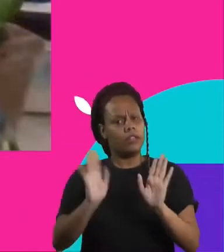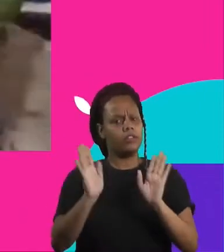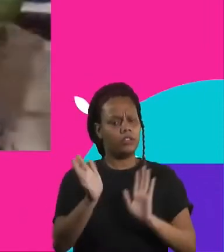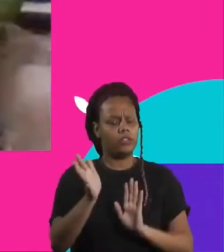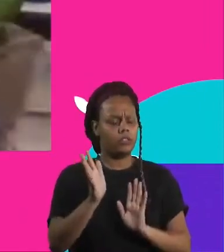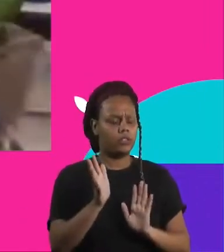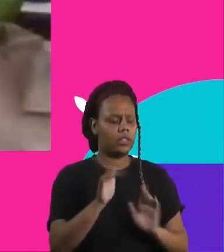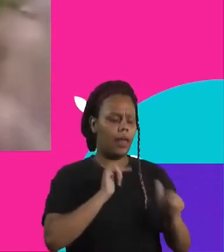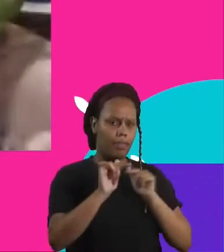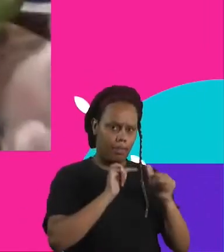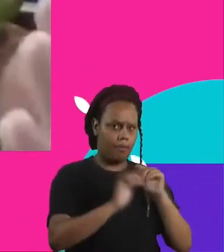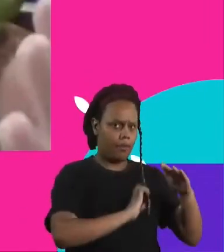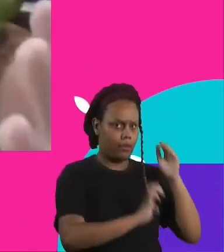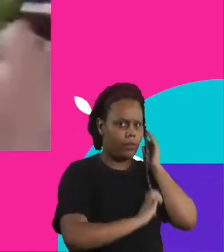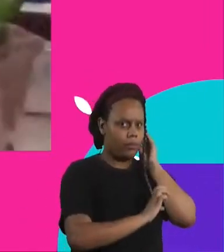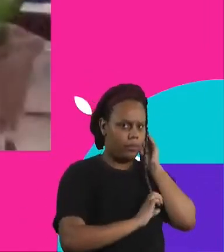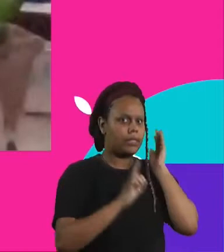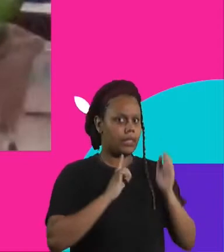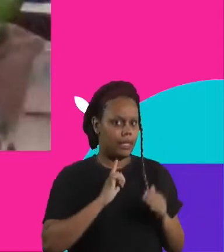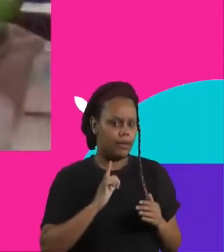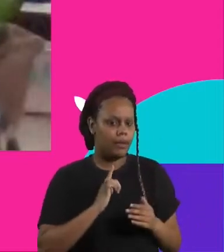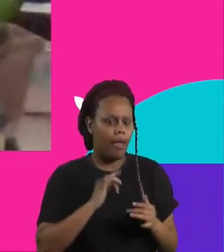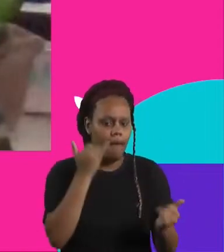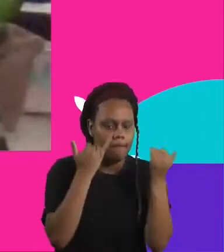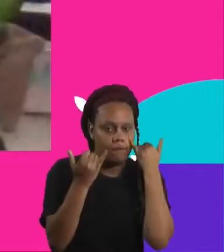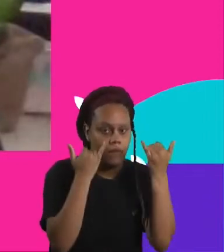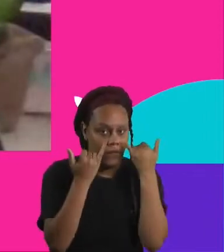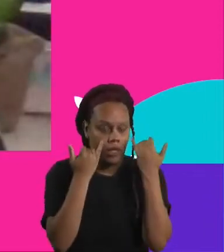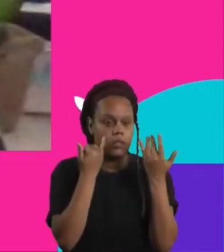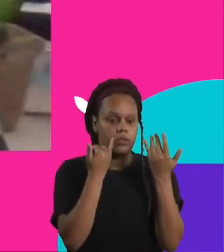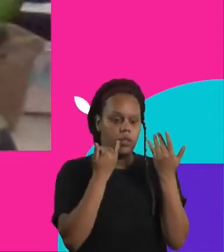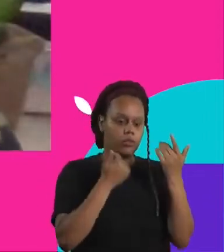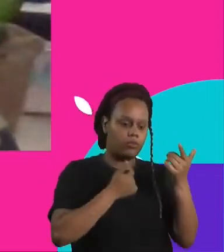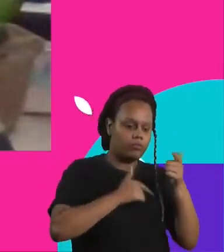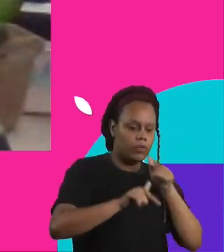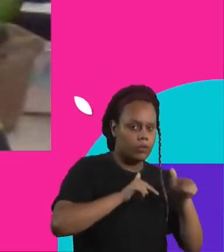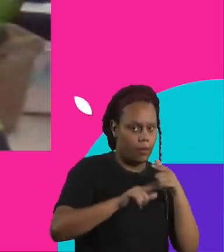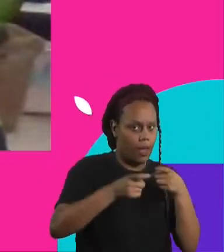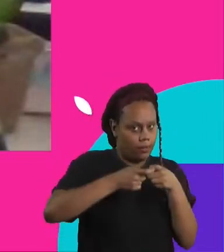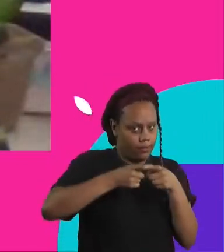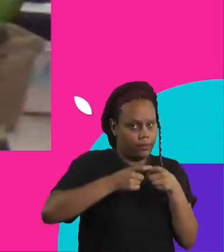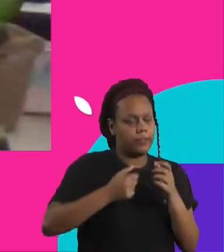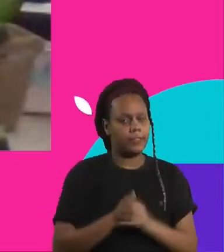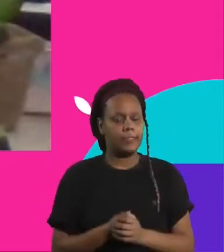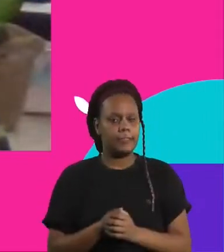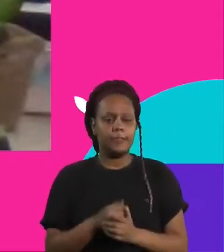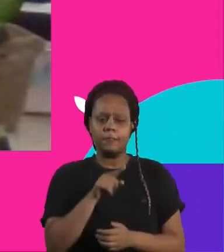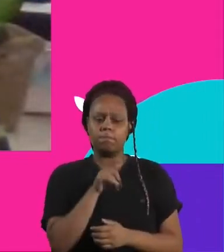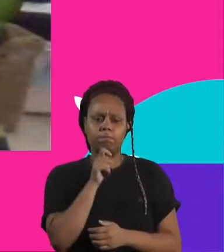dados há 30 anos de serviço médico e que não conseguiam fazer uma análise daqueles dados. Então, eles tinham os